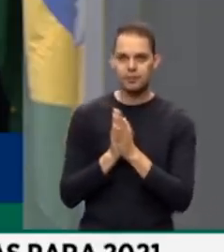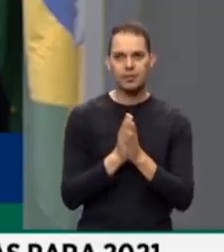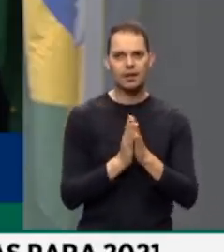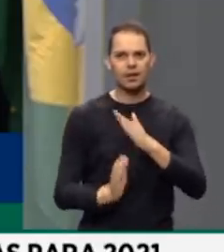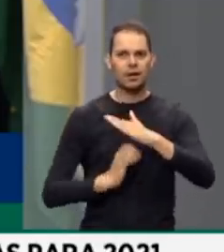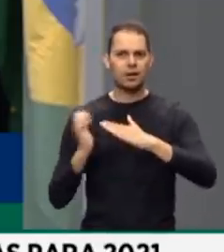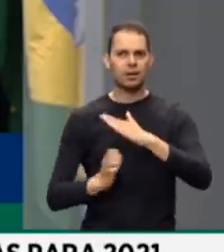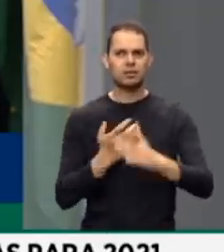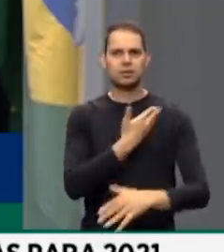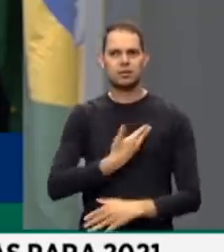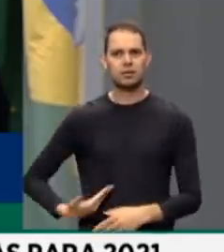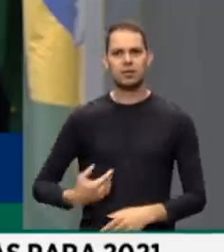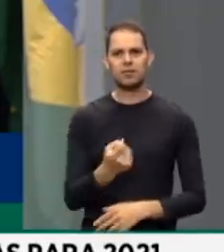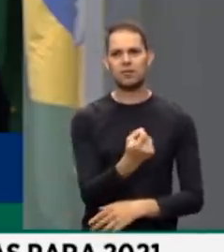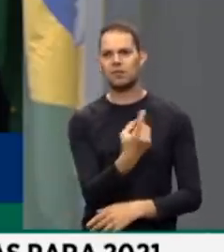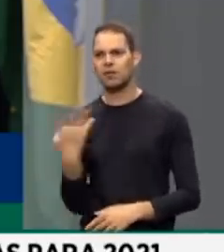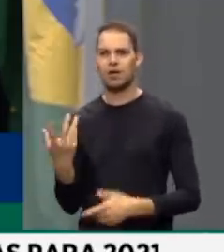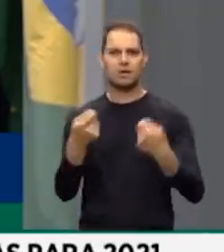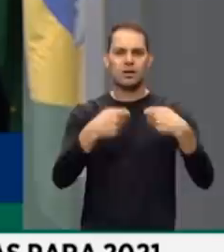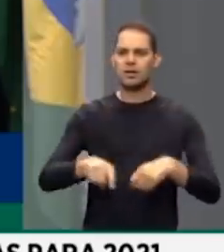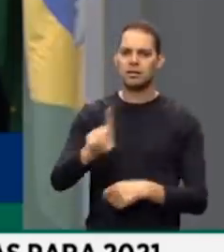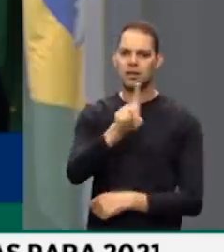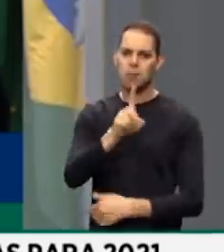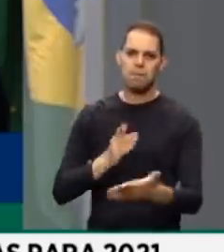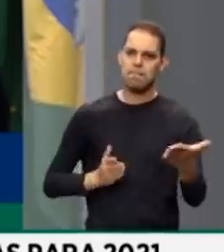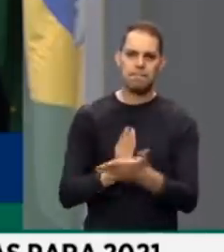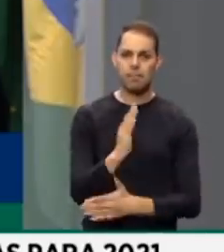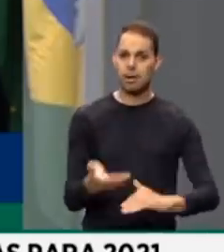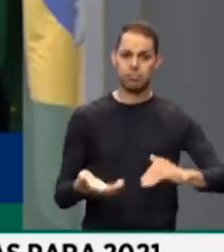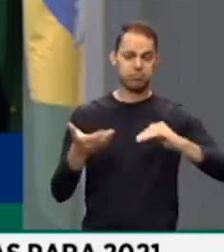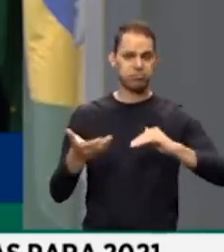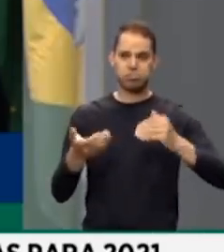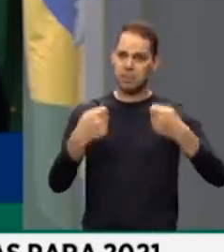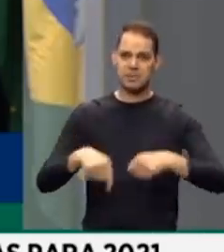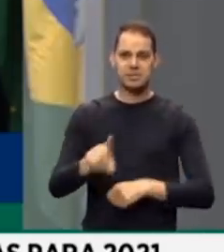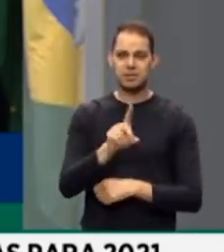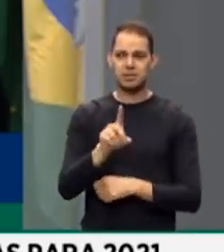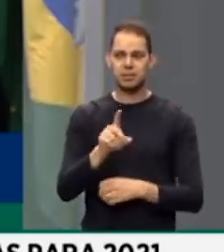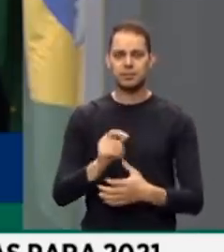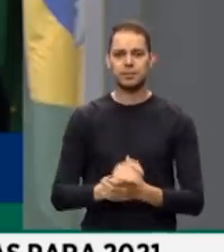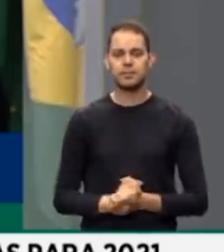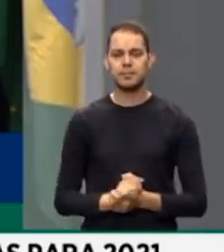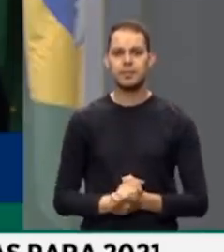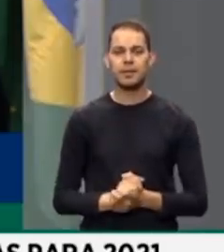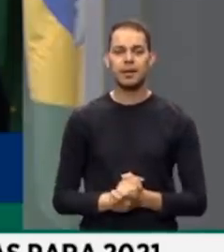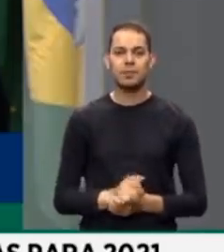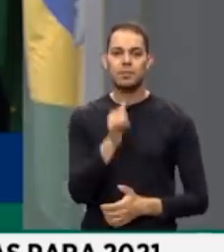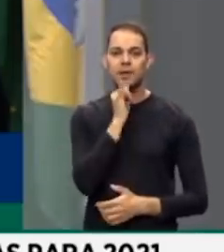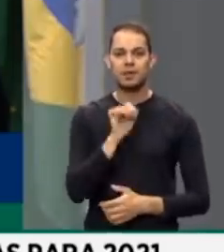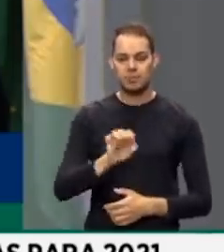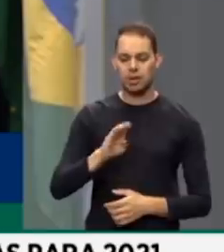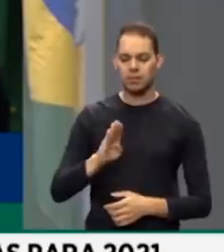de estatais não precisam do aval do Congresso Nacional para serem privatizadas, inclusive a EBC, que